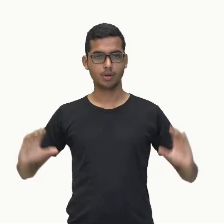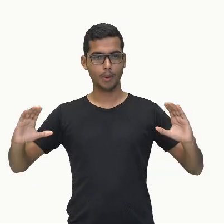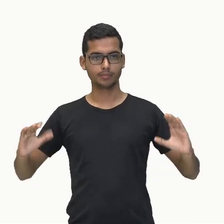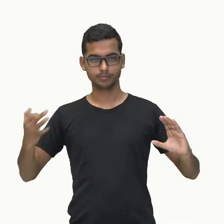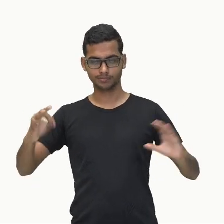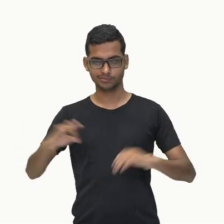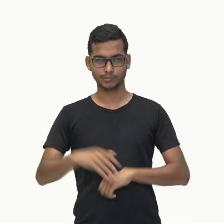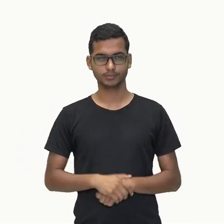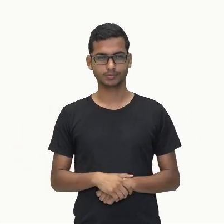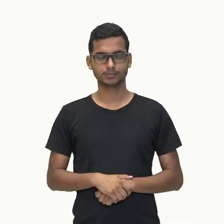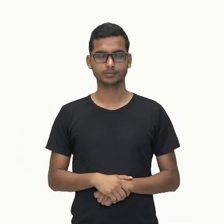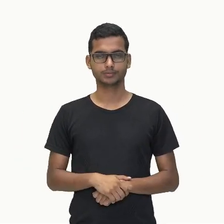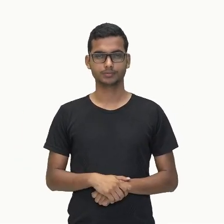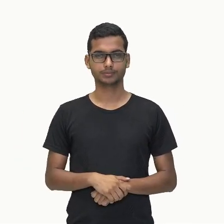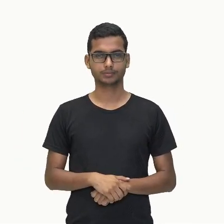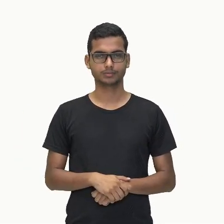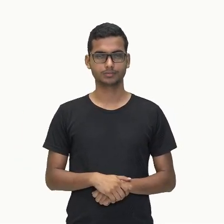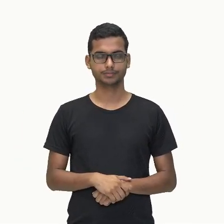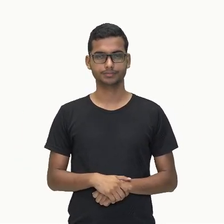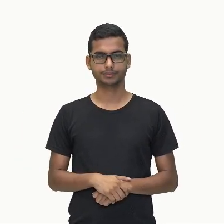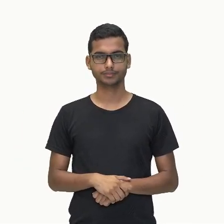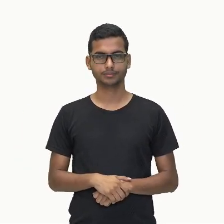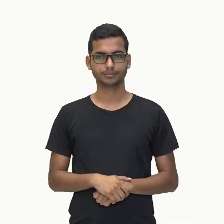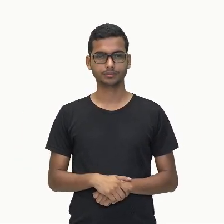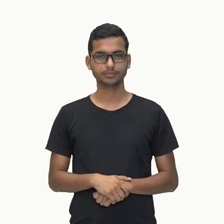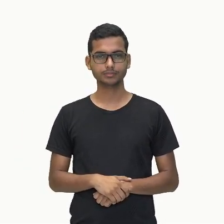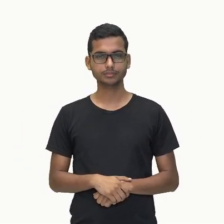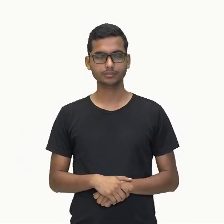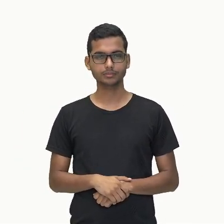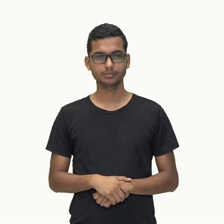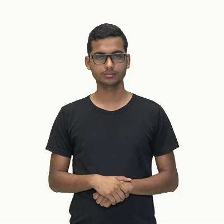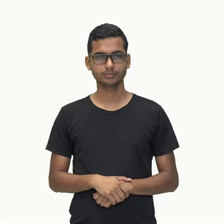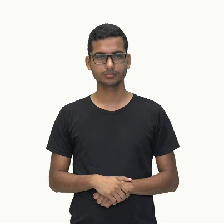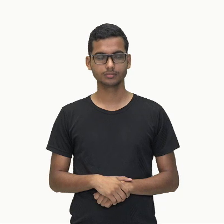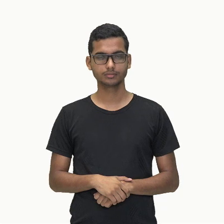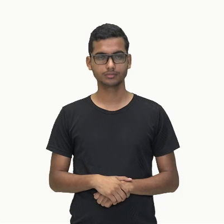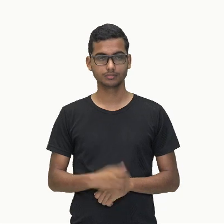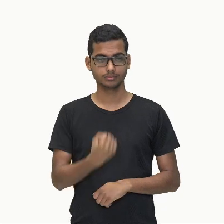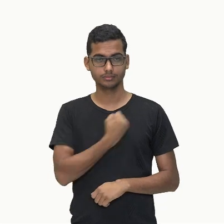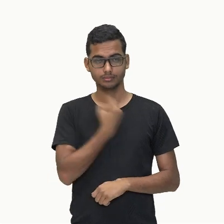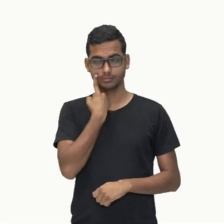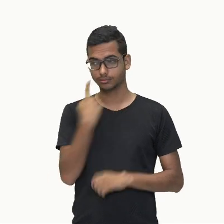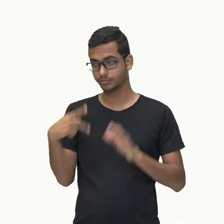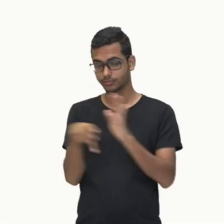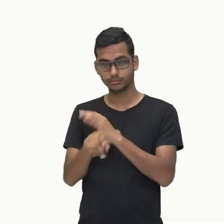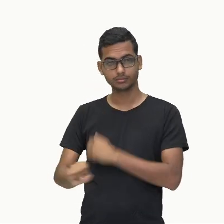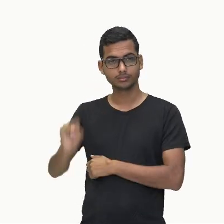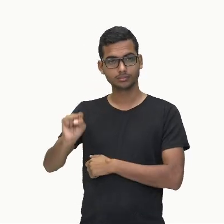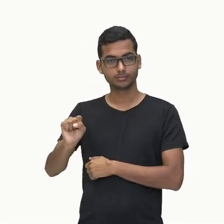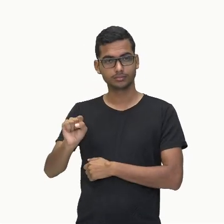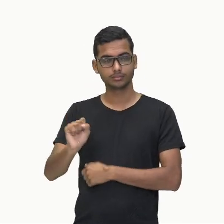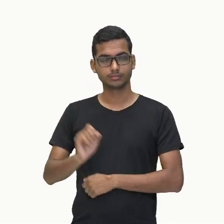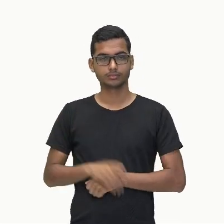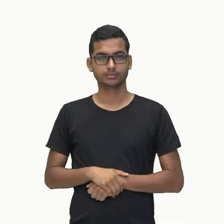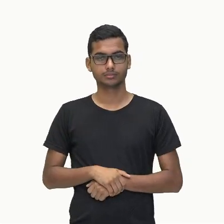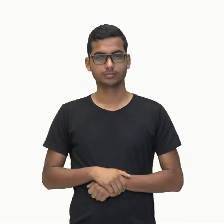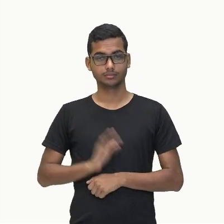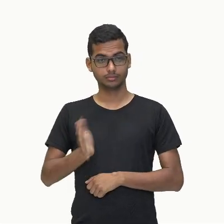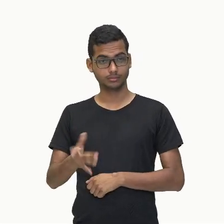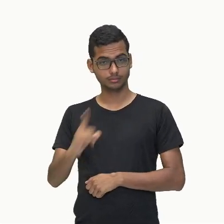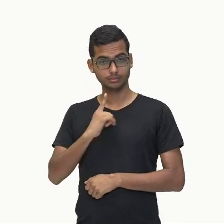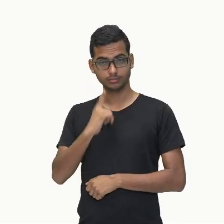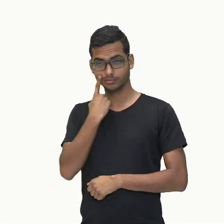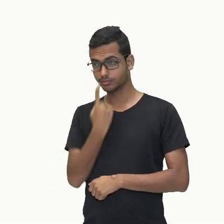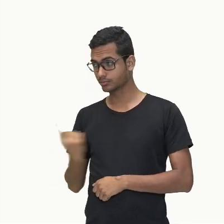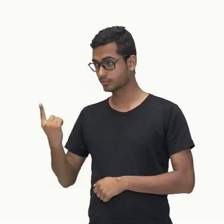Então, vejam, na nossa relação S, onde para todo x pertencente a A, existe um